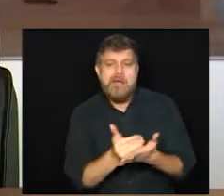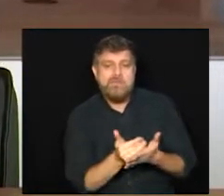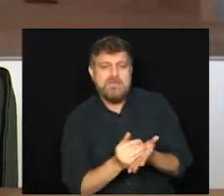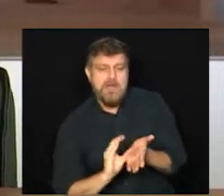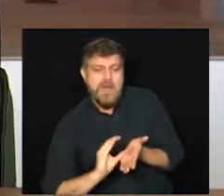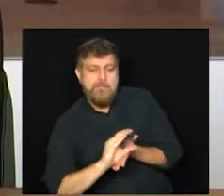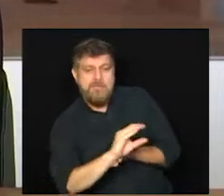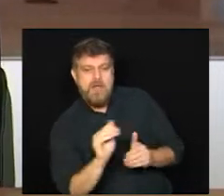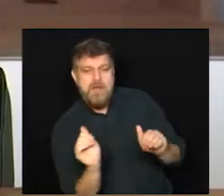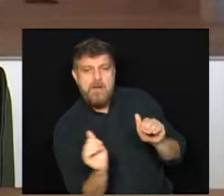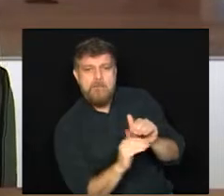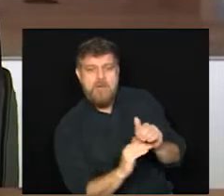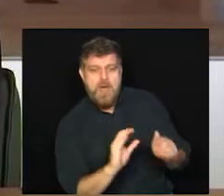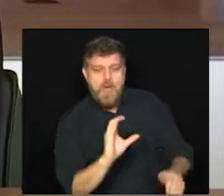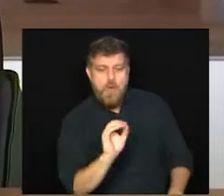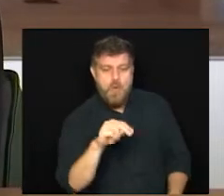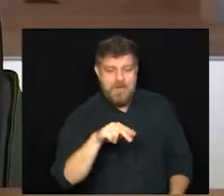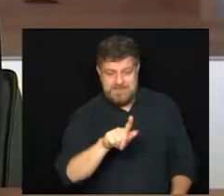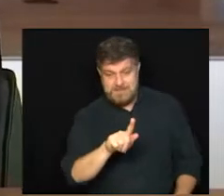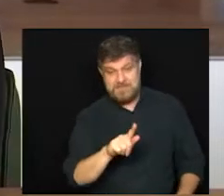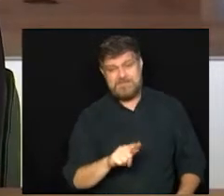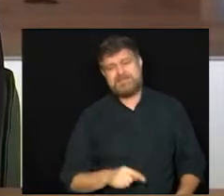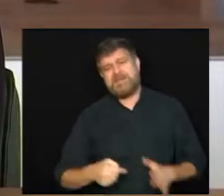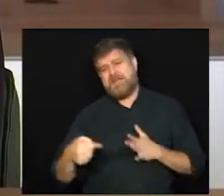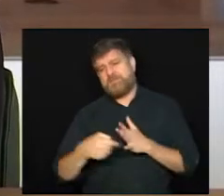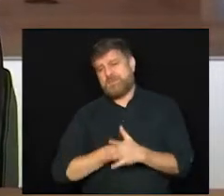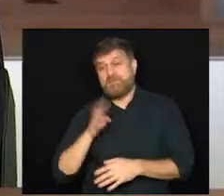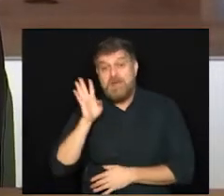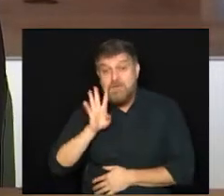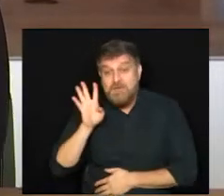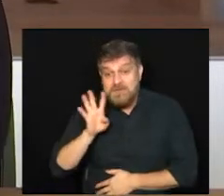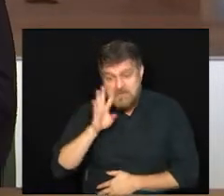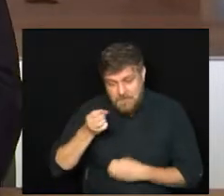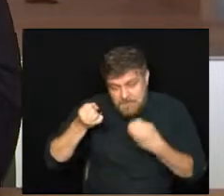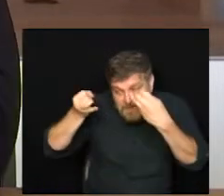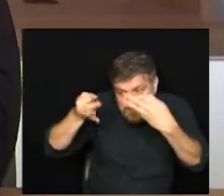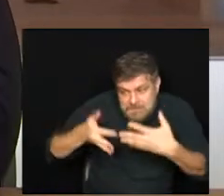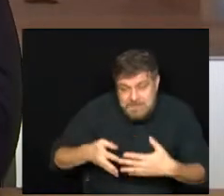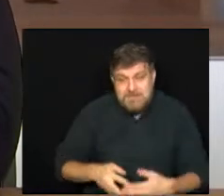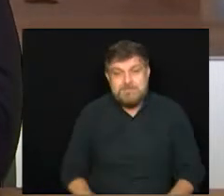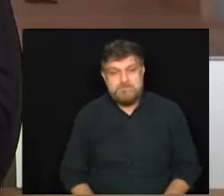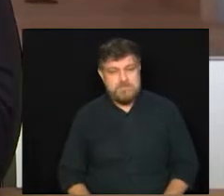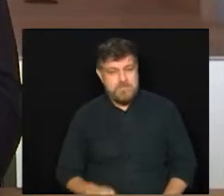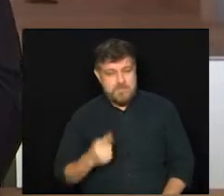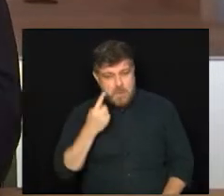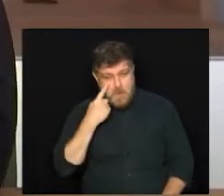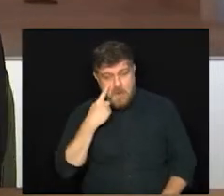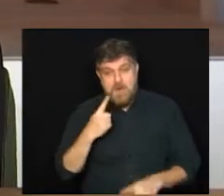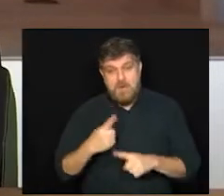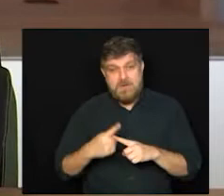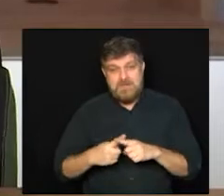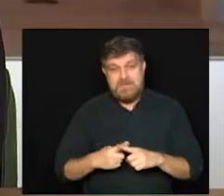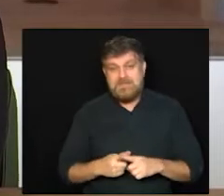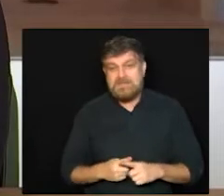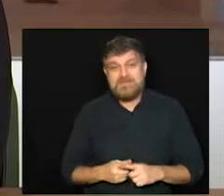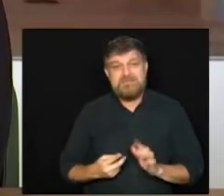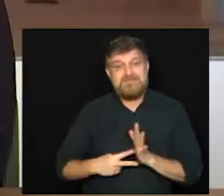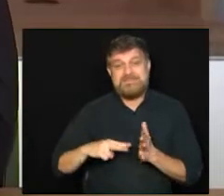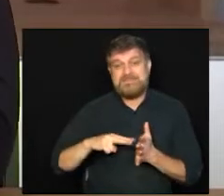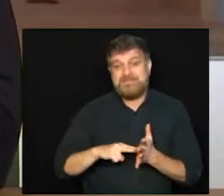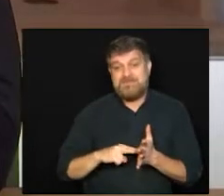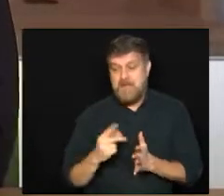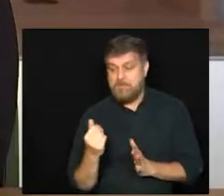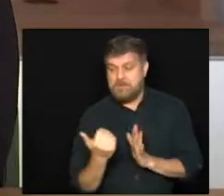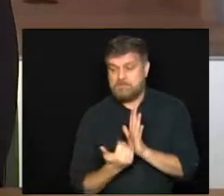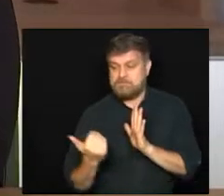ONGs? Essa é uma pergunta muito legal, que eu acho que vale muito a pena, porque não representa um custo a mais,